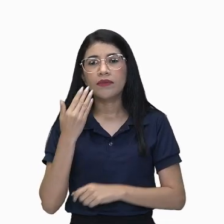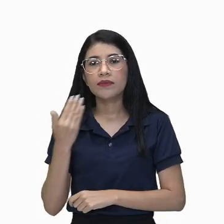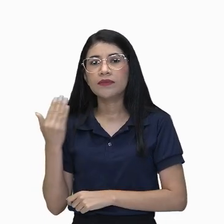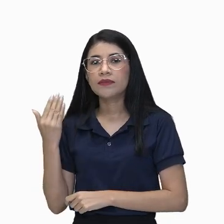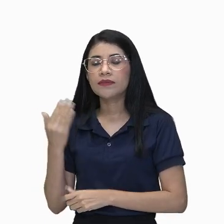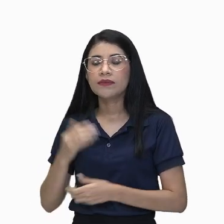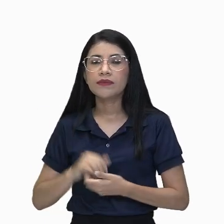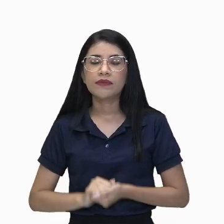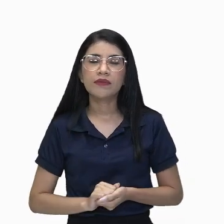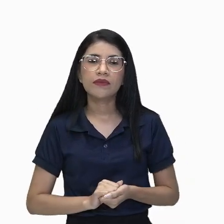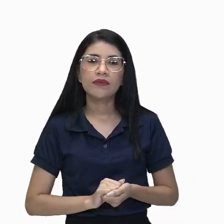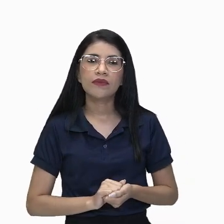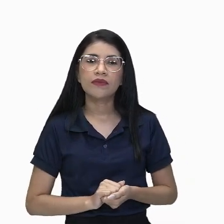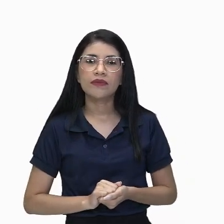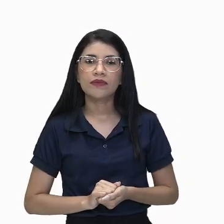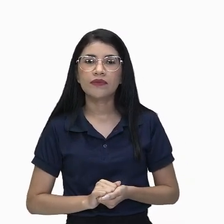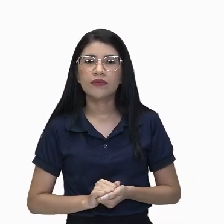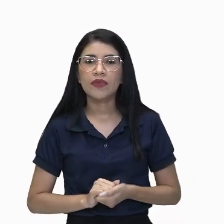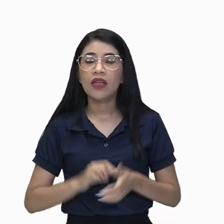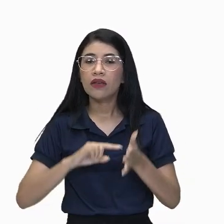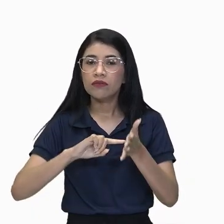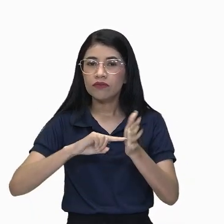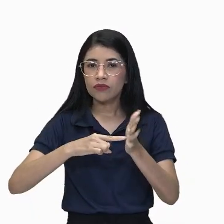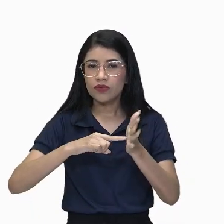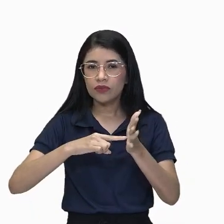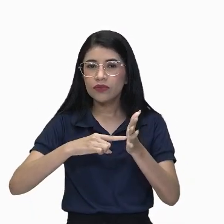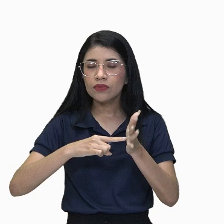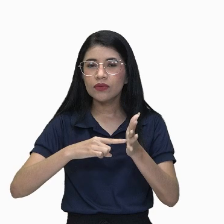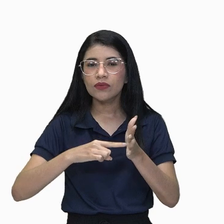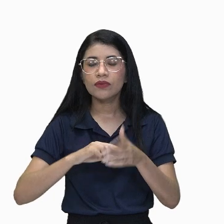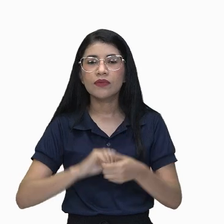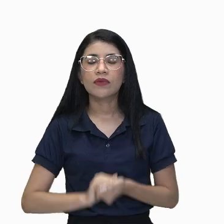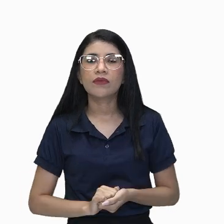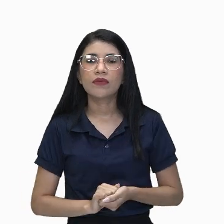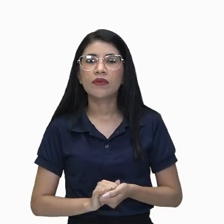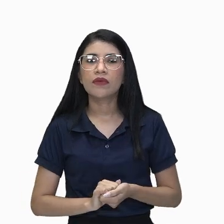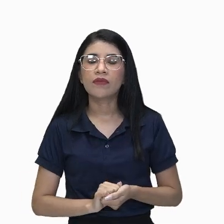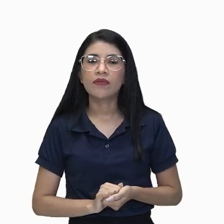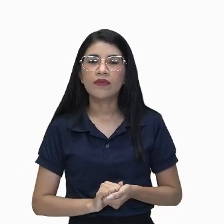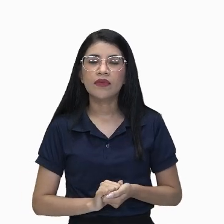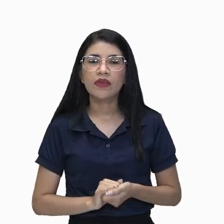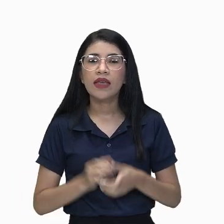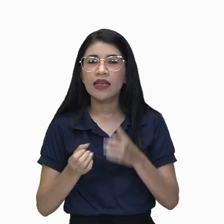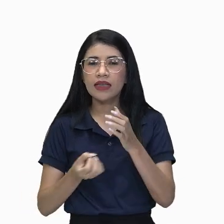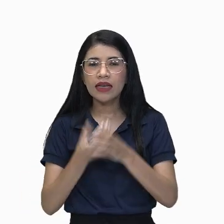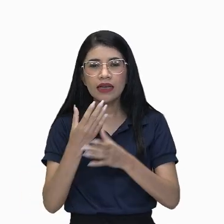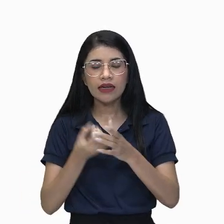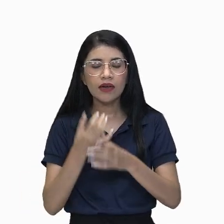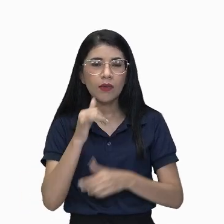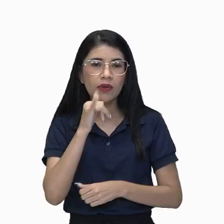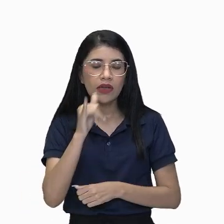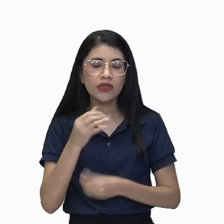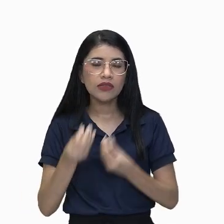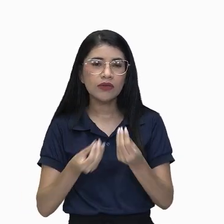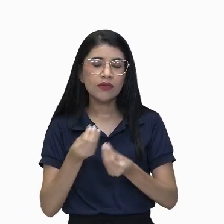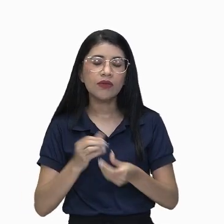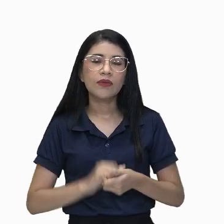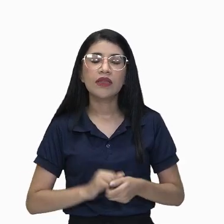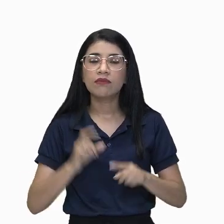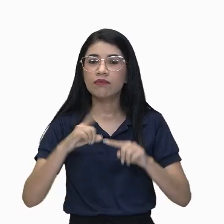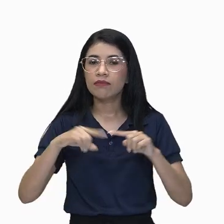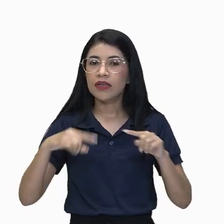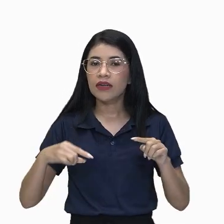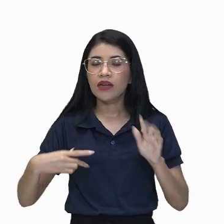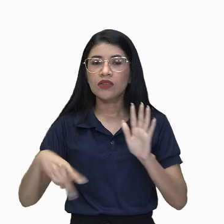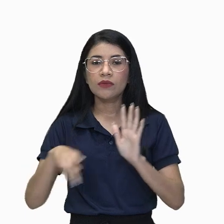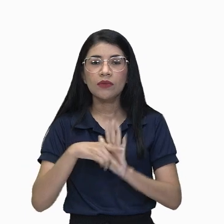aí o gerador ou os geradores, que são